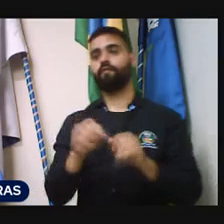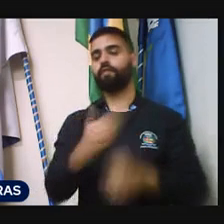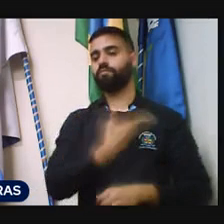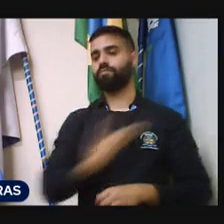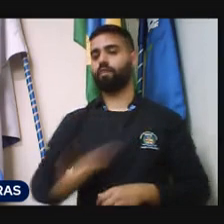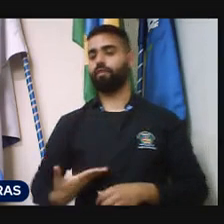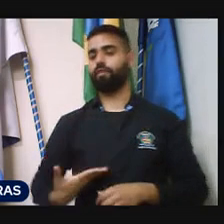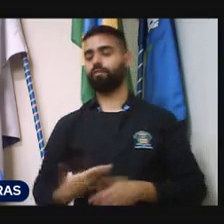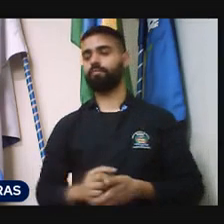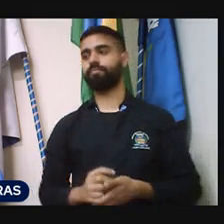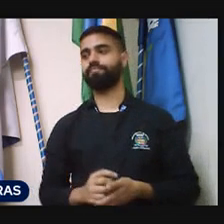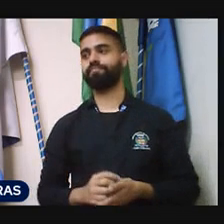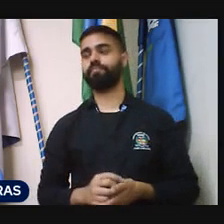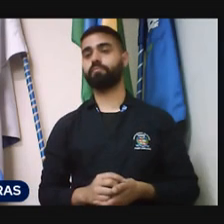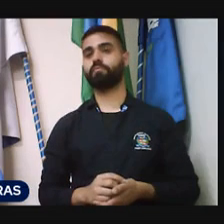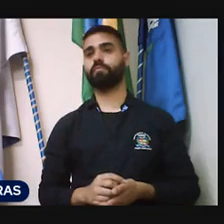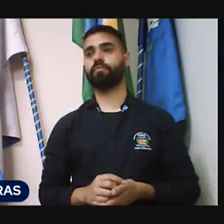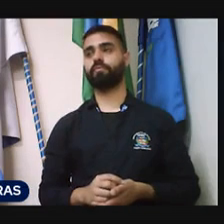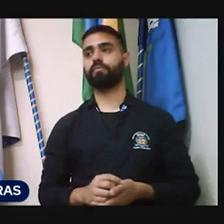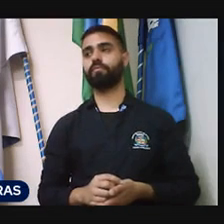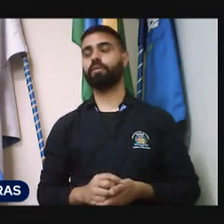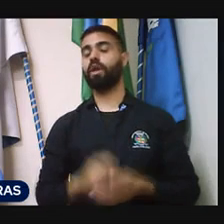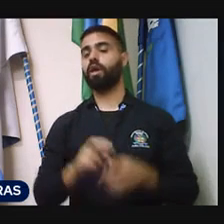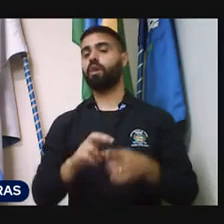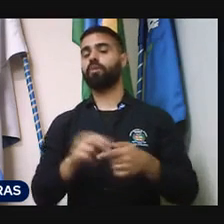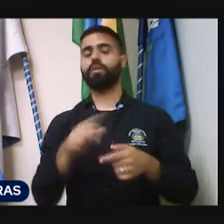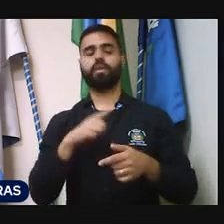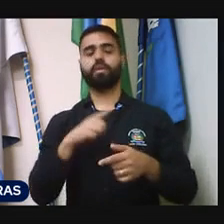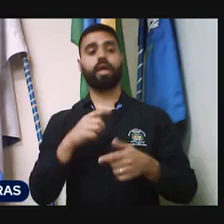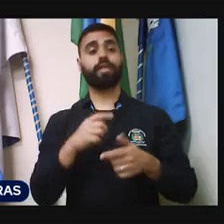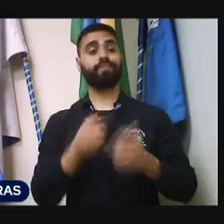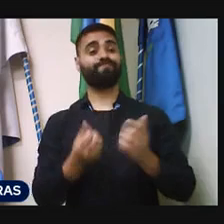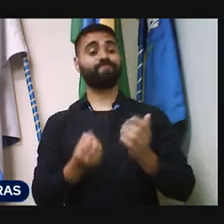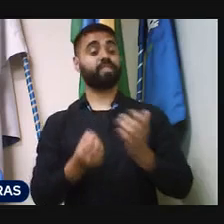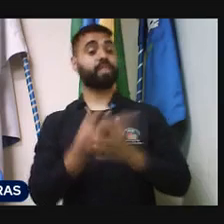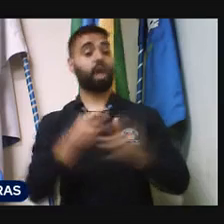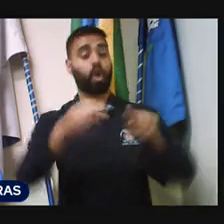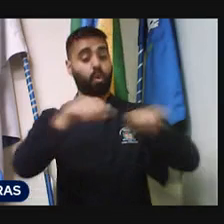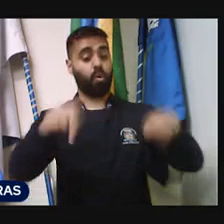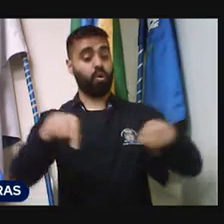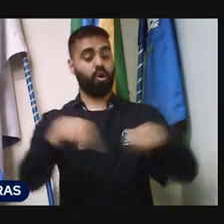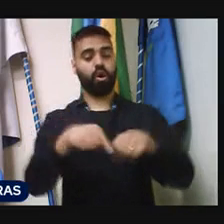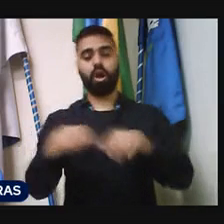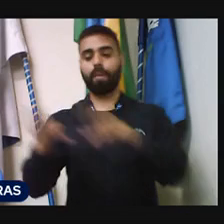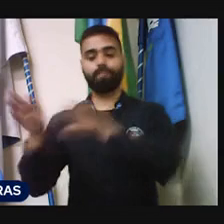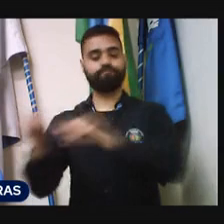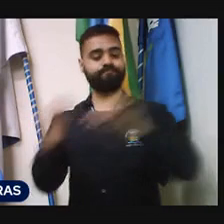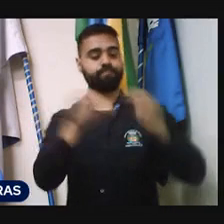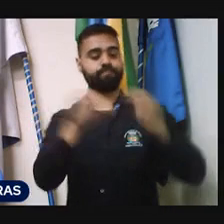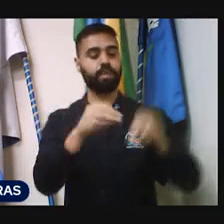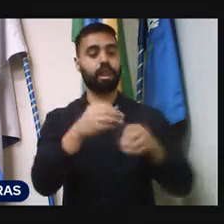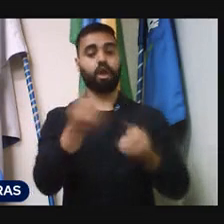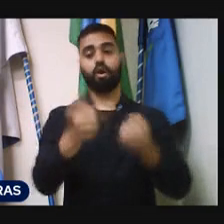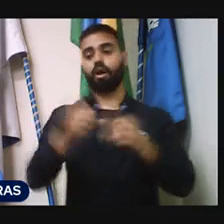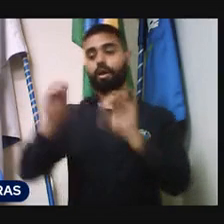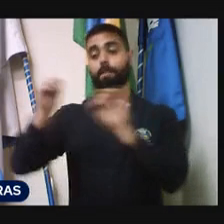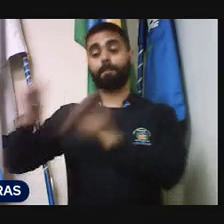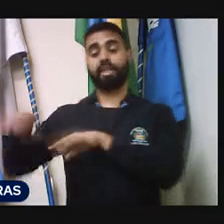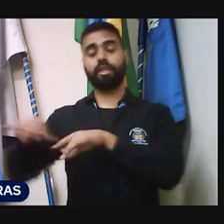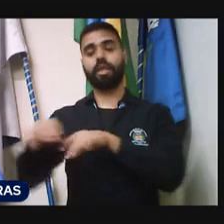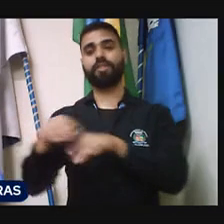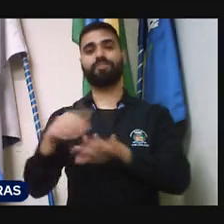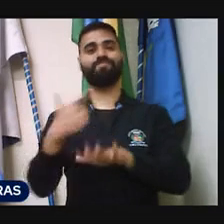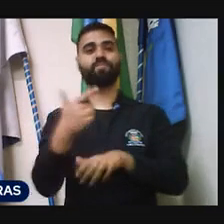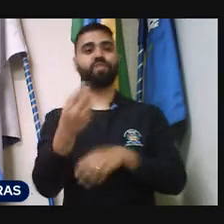público municipal diante das possibilidades de criação do depósito público para o recolhimento de veículos abandonados verifica-se a